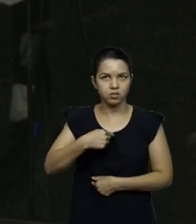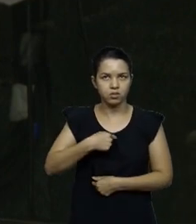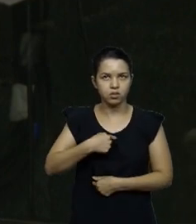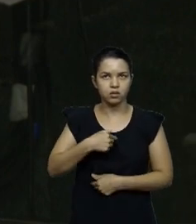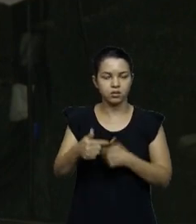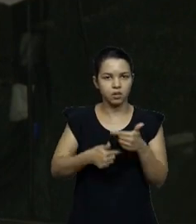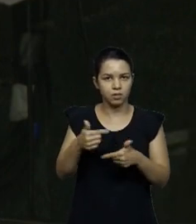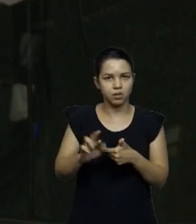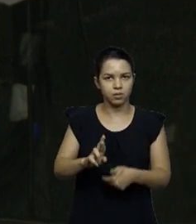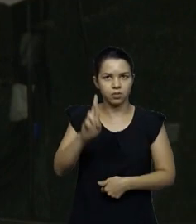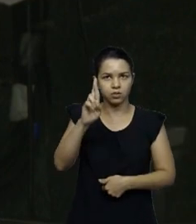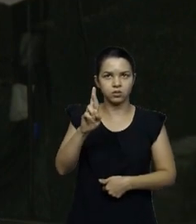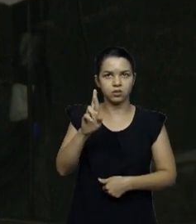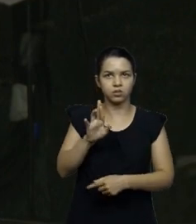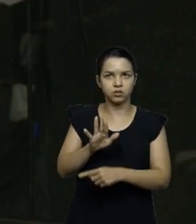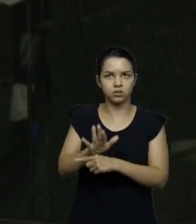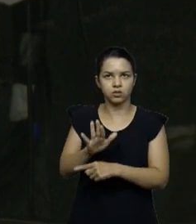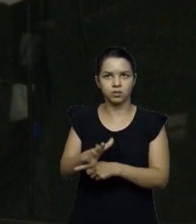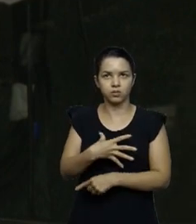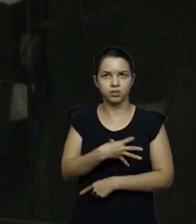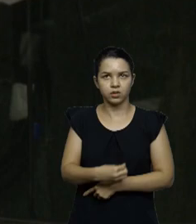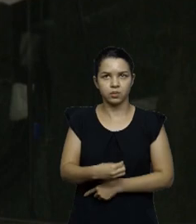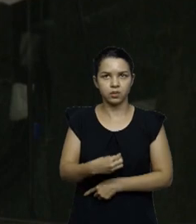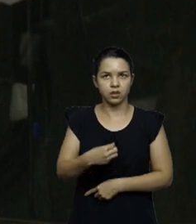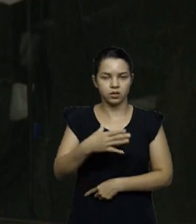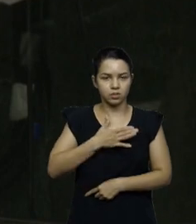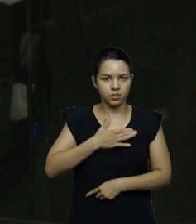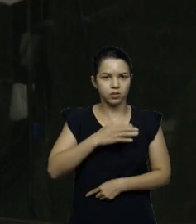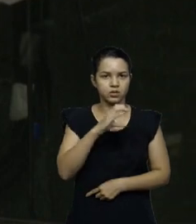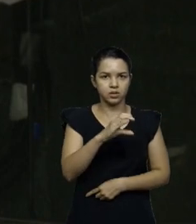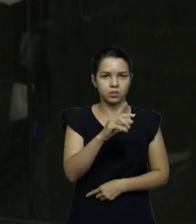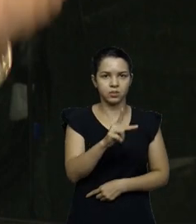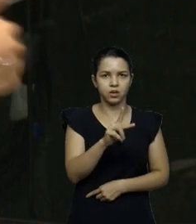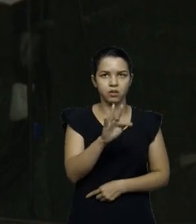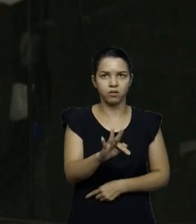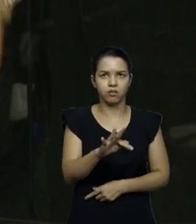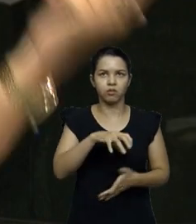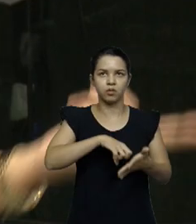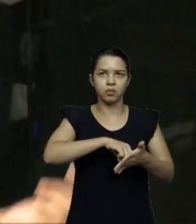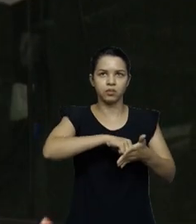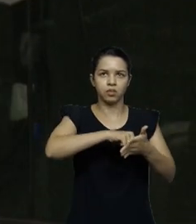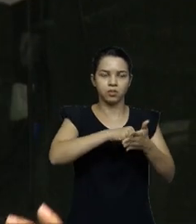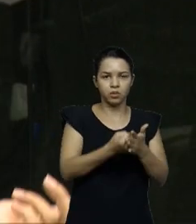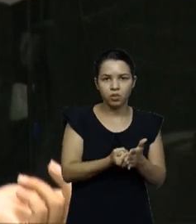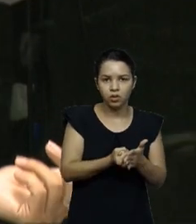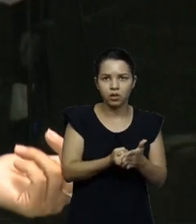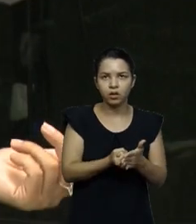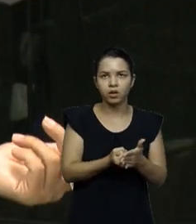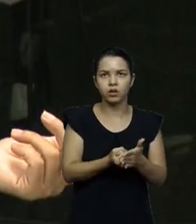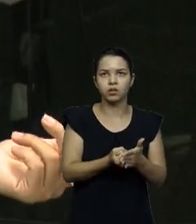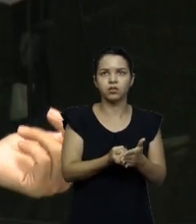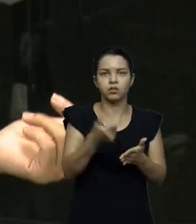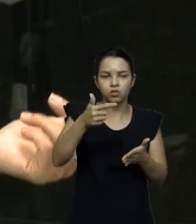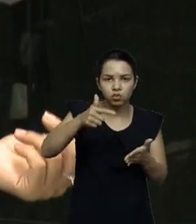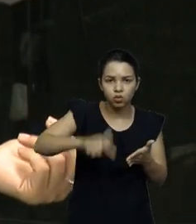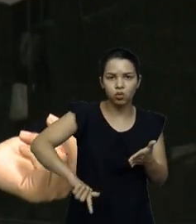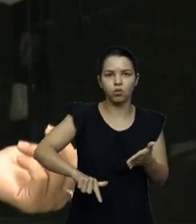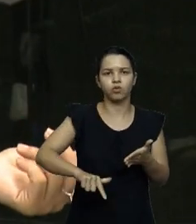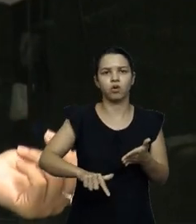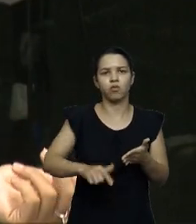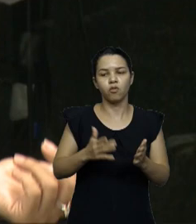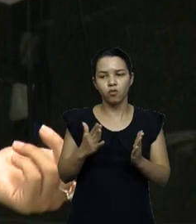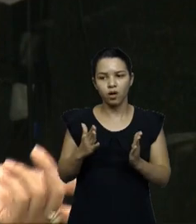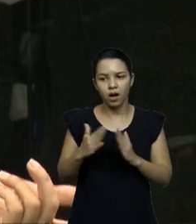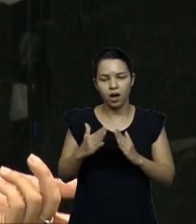casa e agora eu tô com CPF bloqueado vou chegar em casa tentar mandar um documento